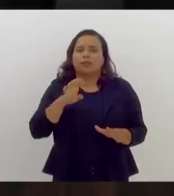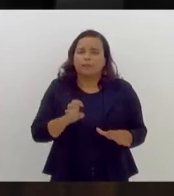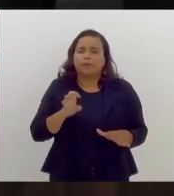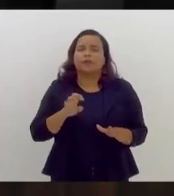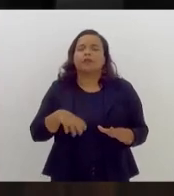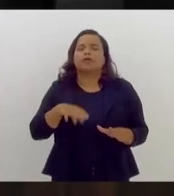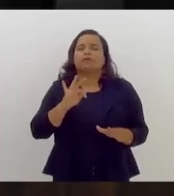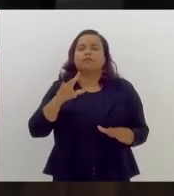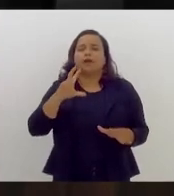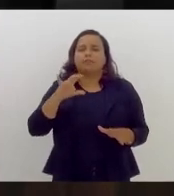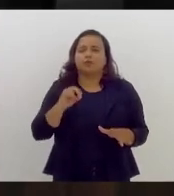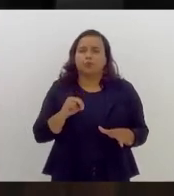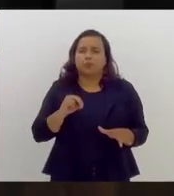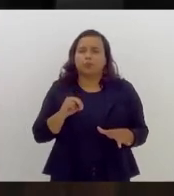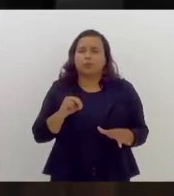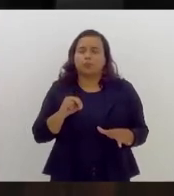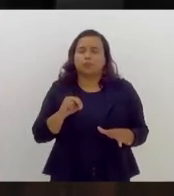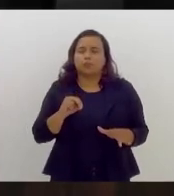Flávio Serafini,